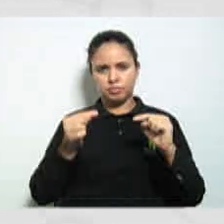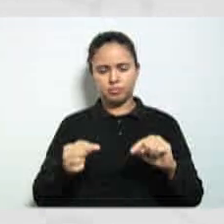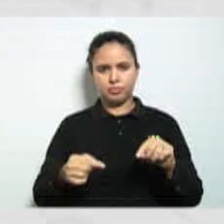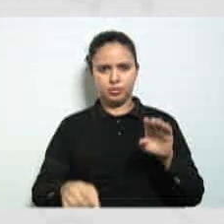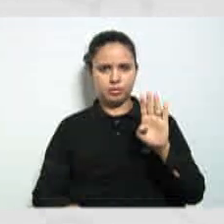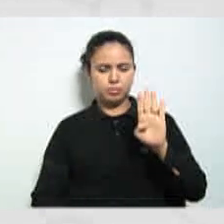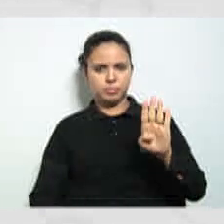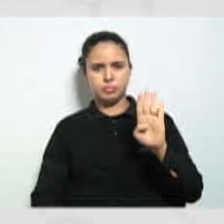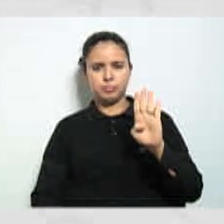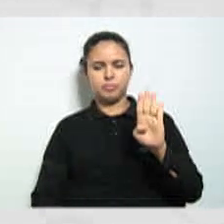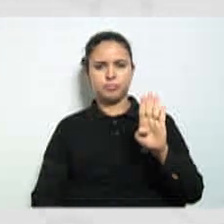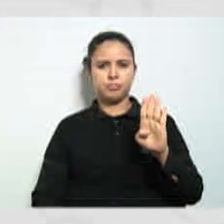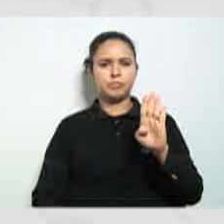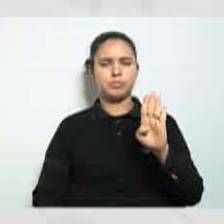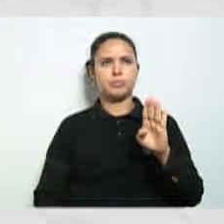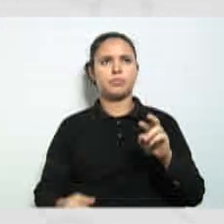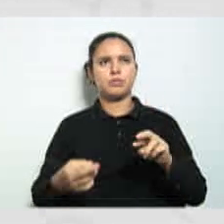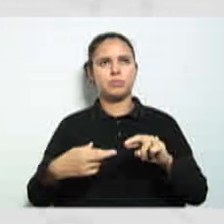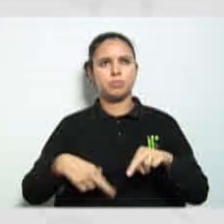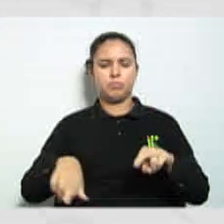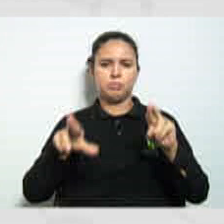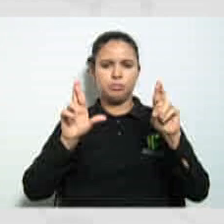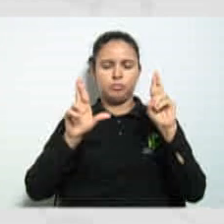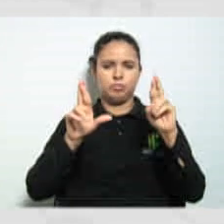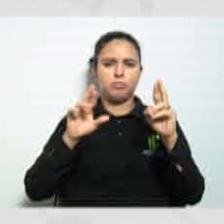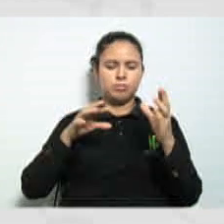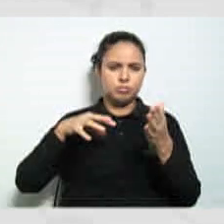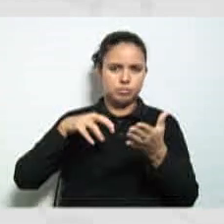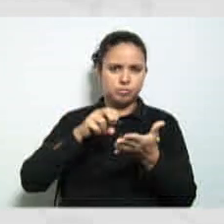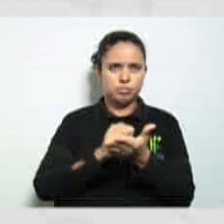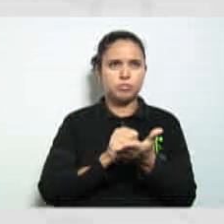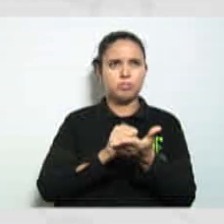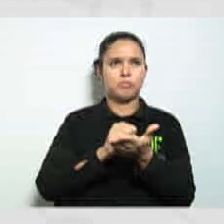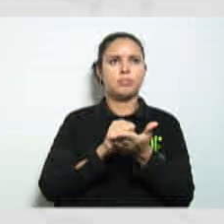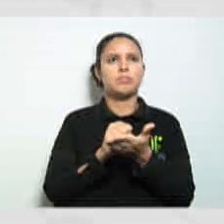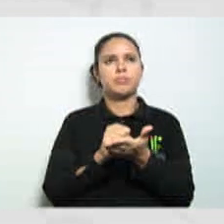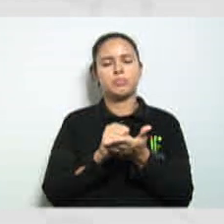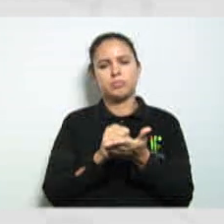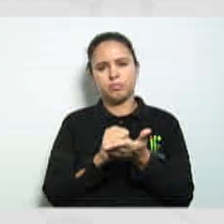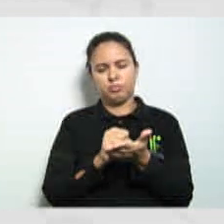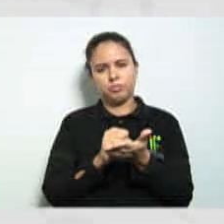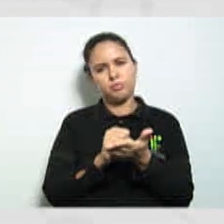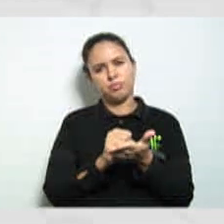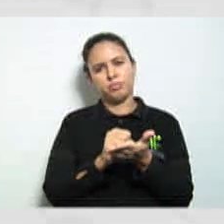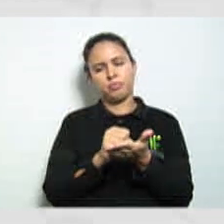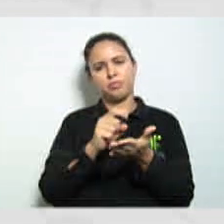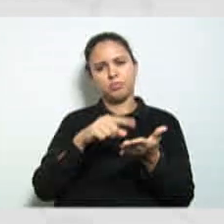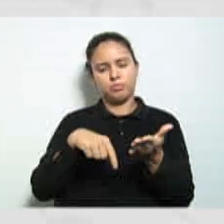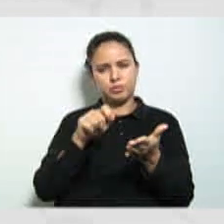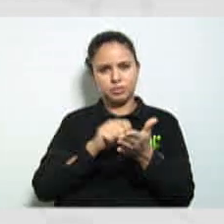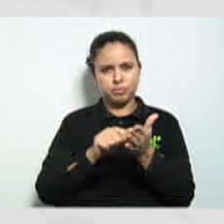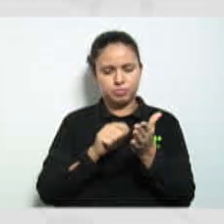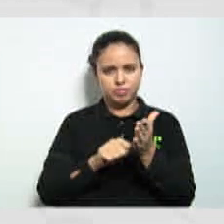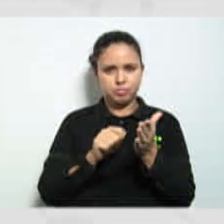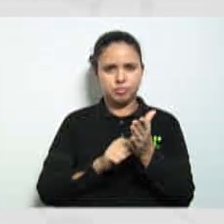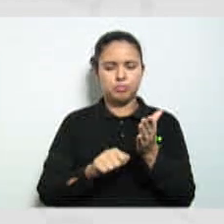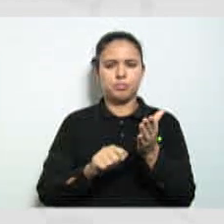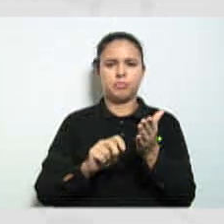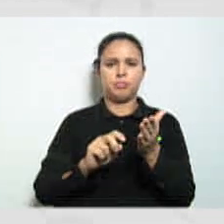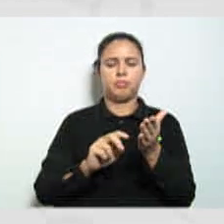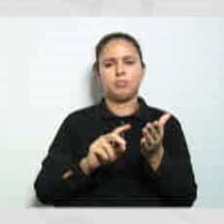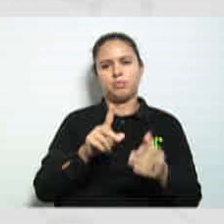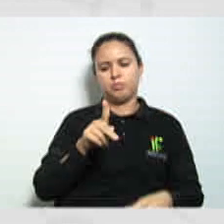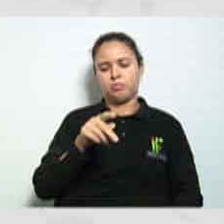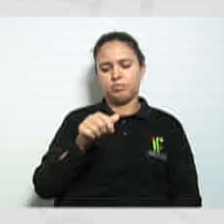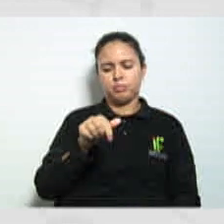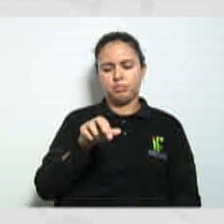B. Faculdade de escrituração em partidas Mensais. Será que existe, professora?